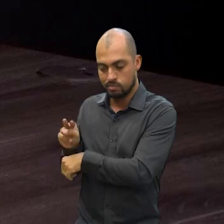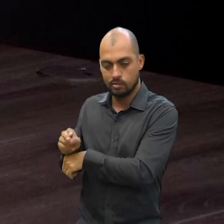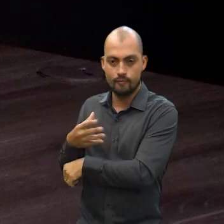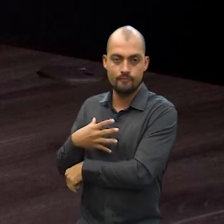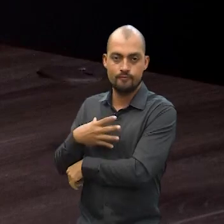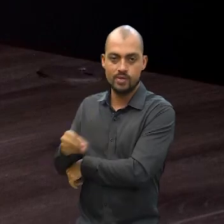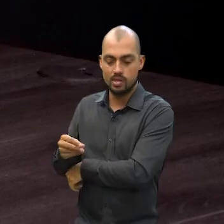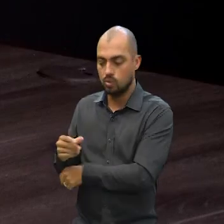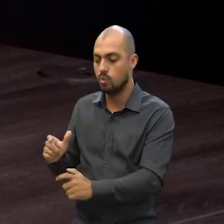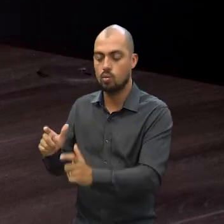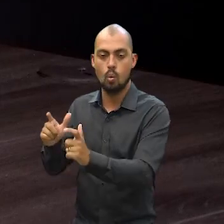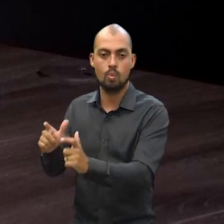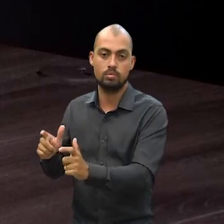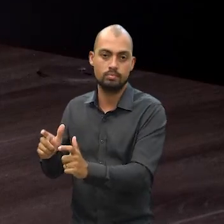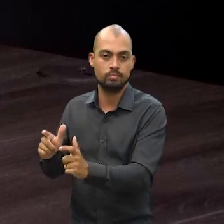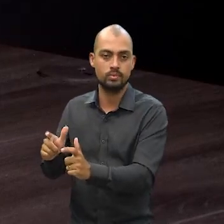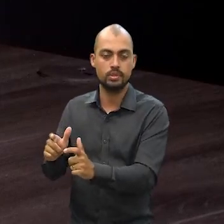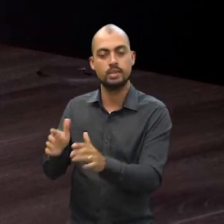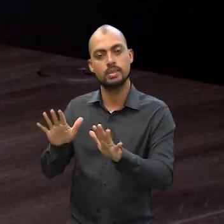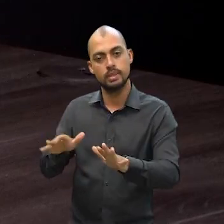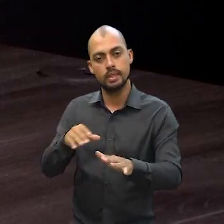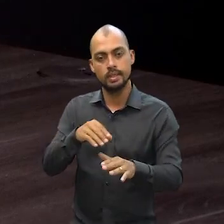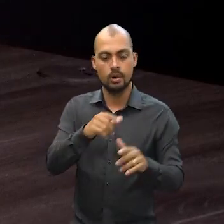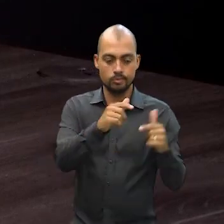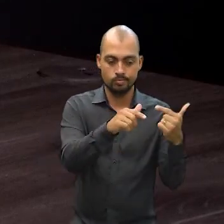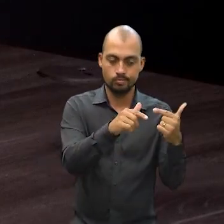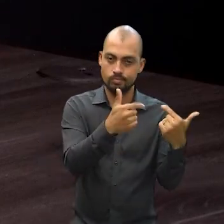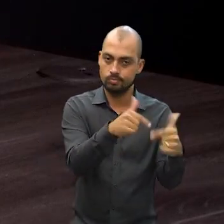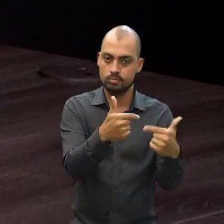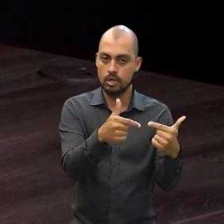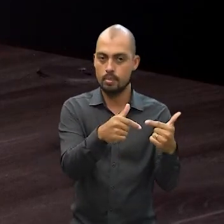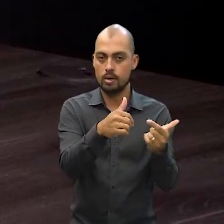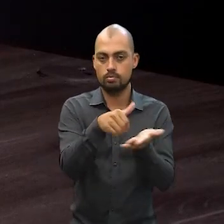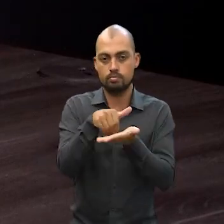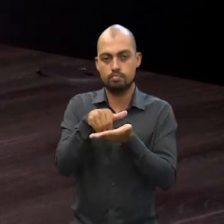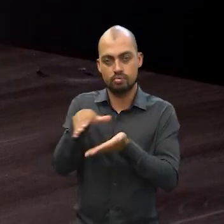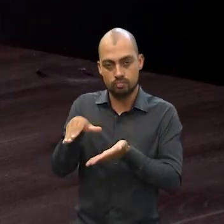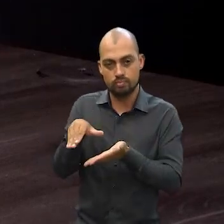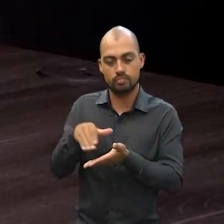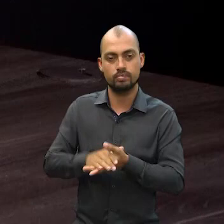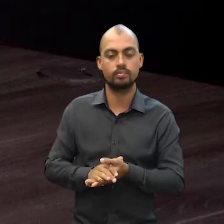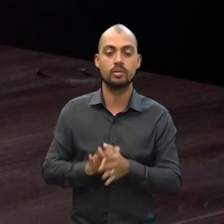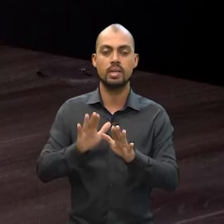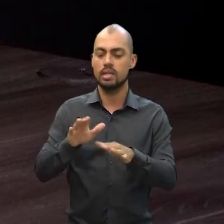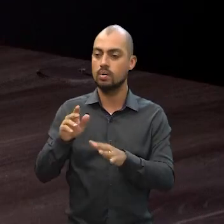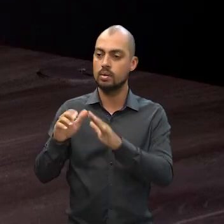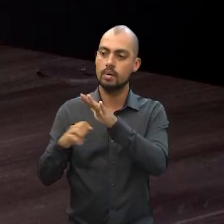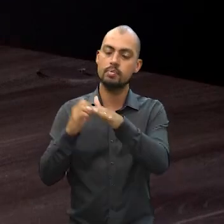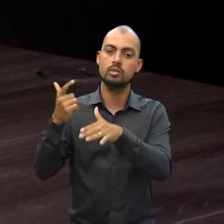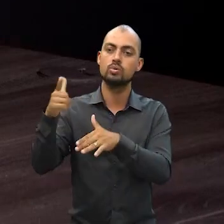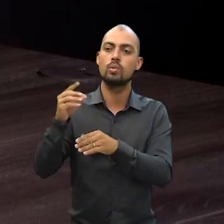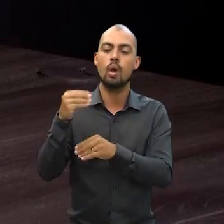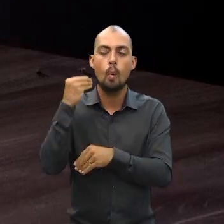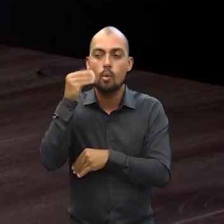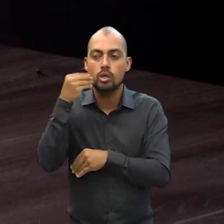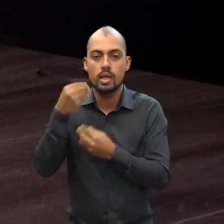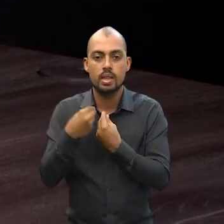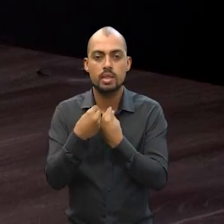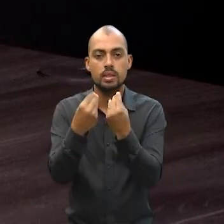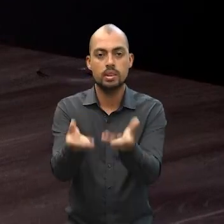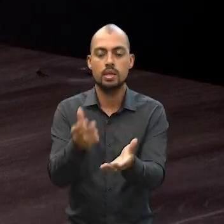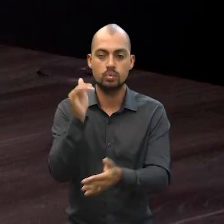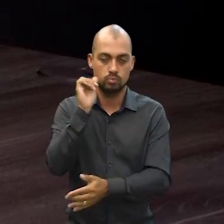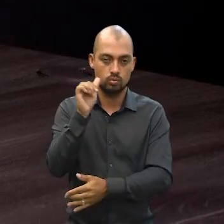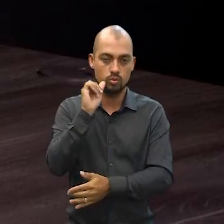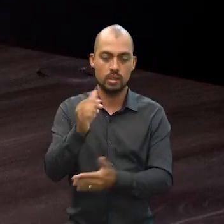seu trabalho. E a sua empresa foi aí mencionada como uma empresa que deu oportunidade para as mulheres nesse